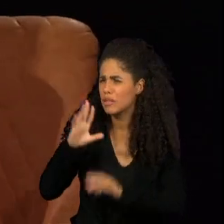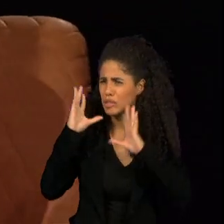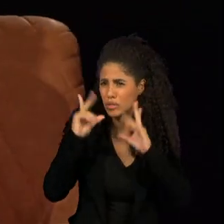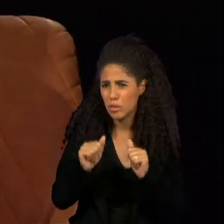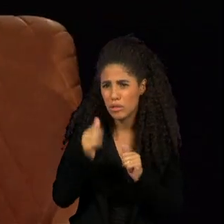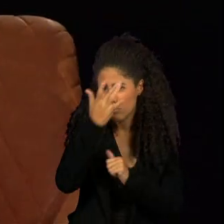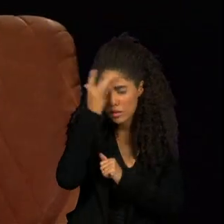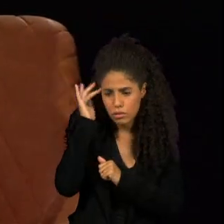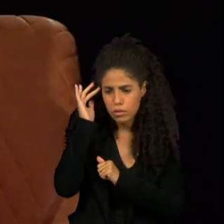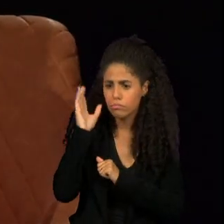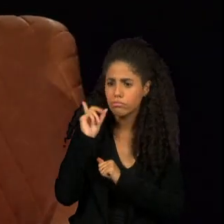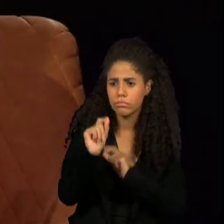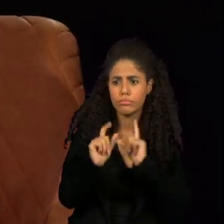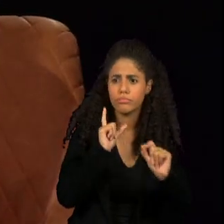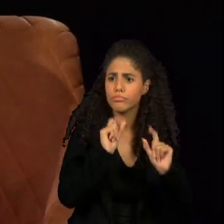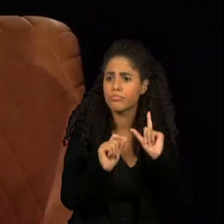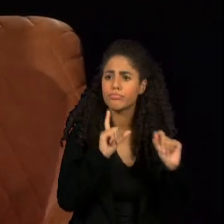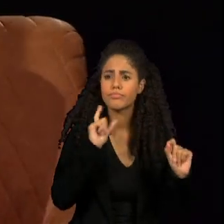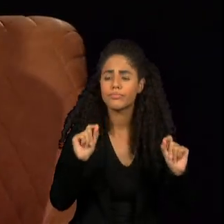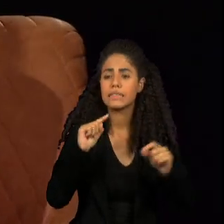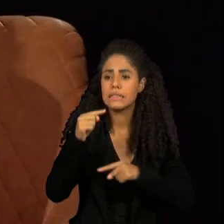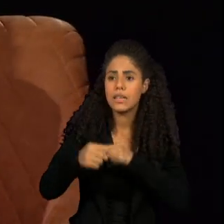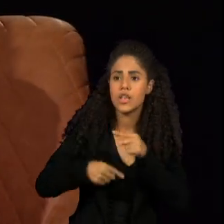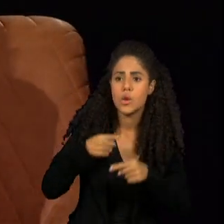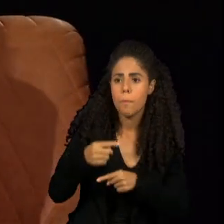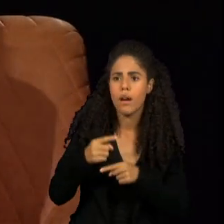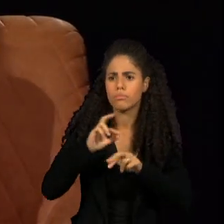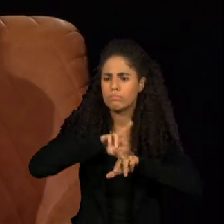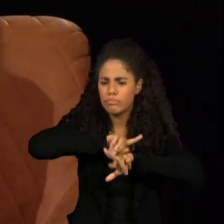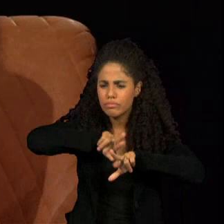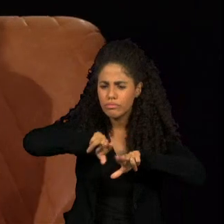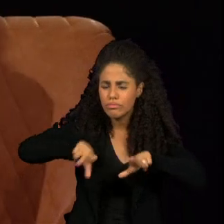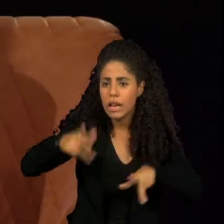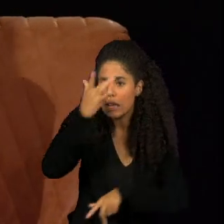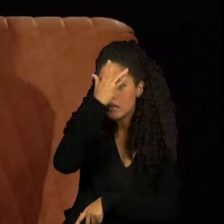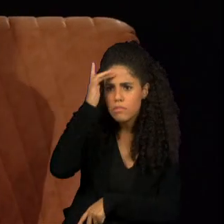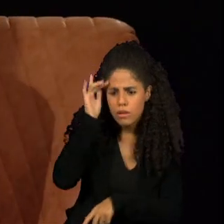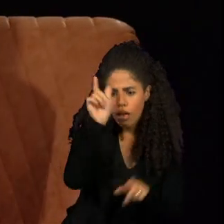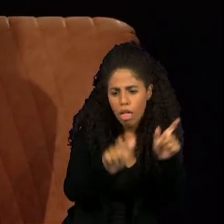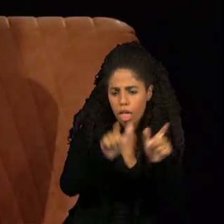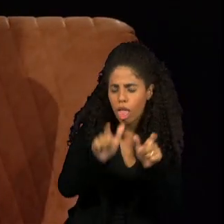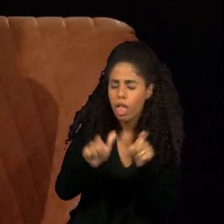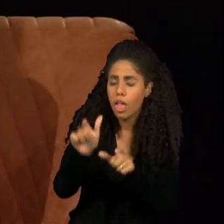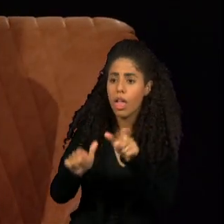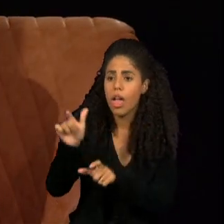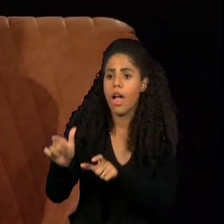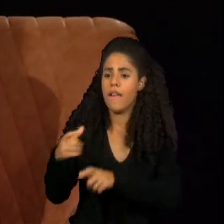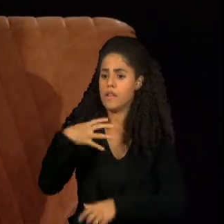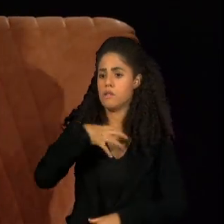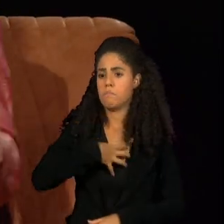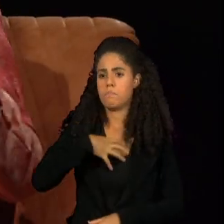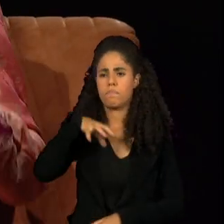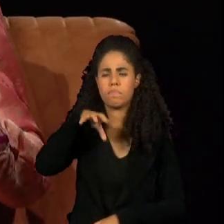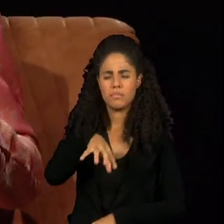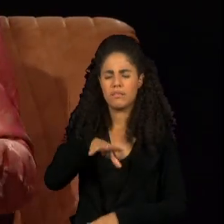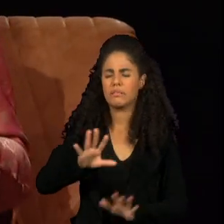né? E a que veio logo depois, de Caetano, Gil, Gal, Bethânia, não é? A Bahia não comportava a